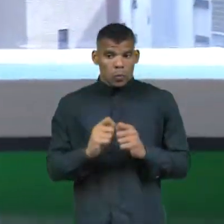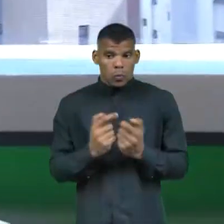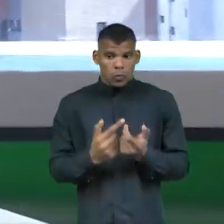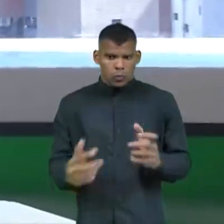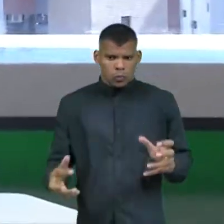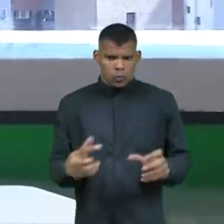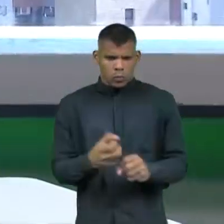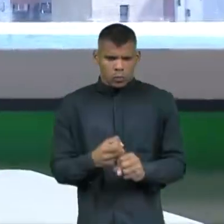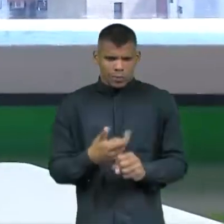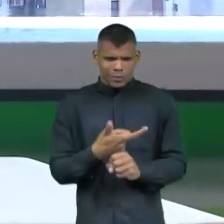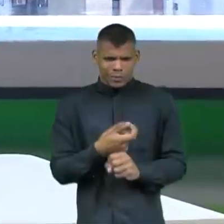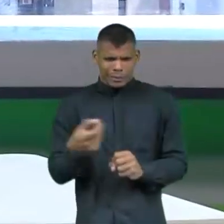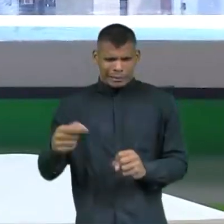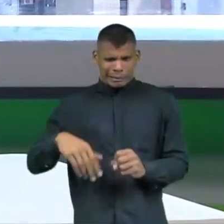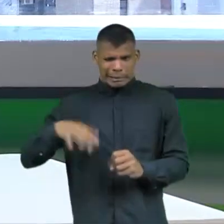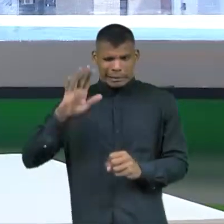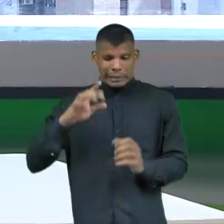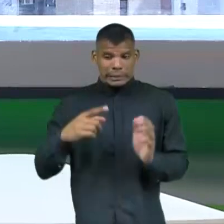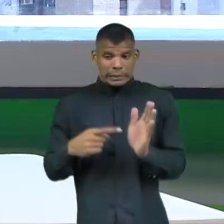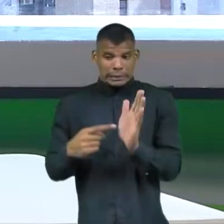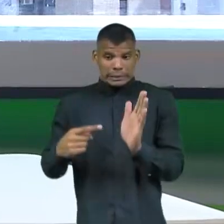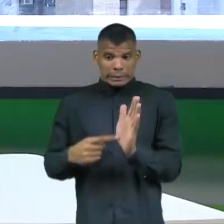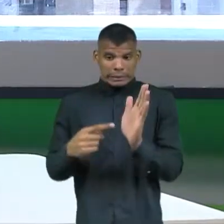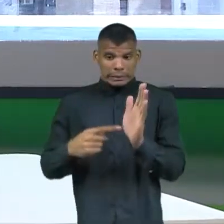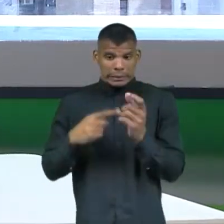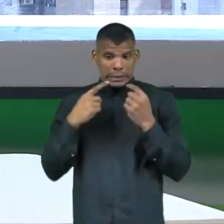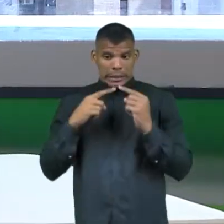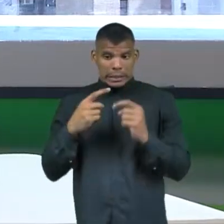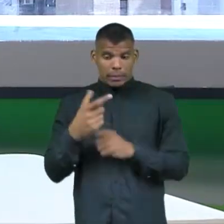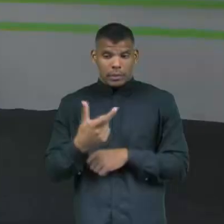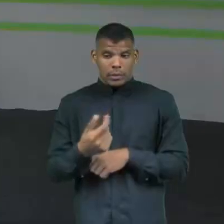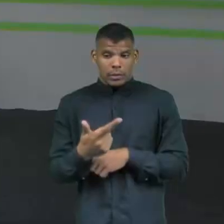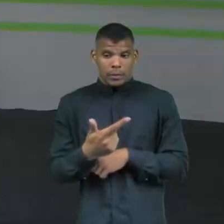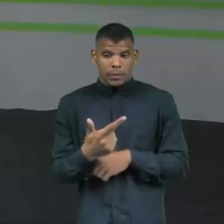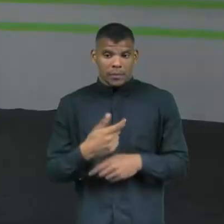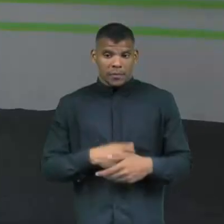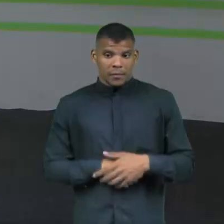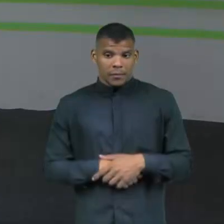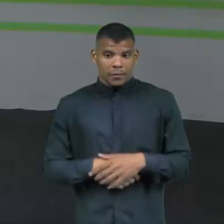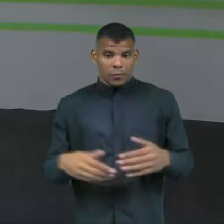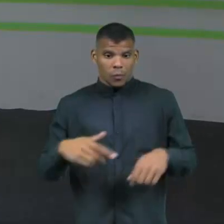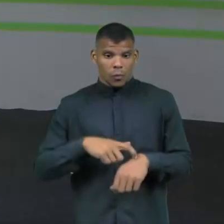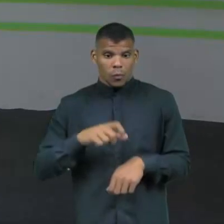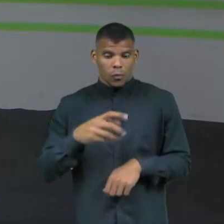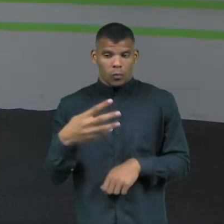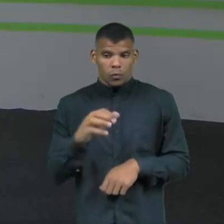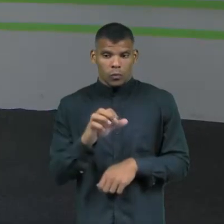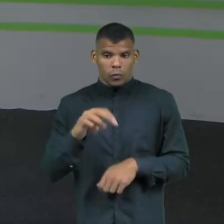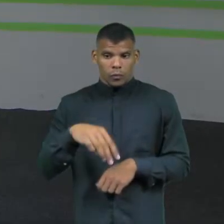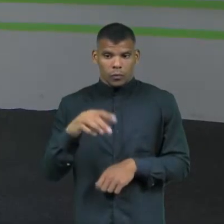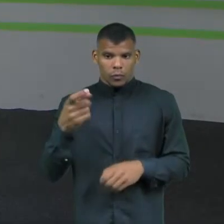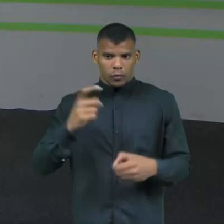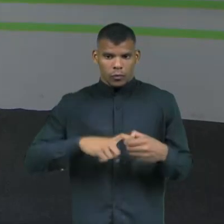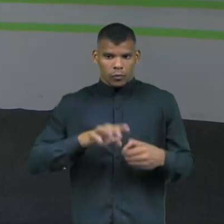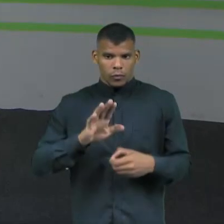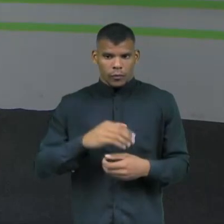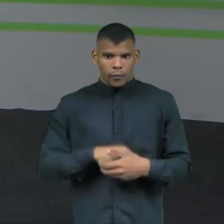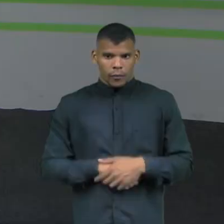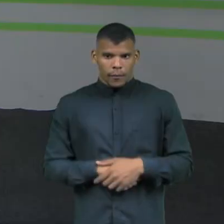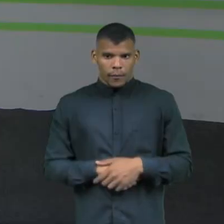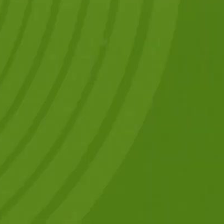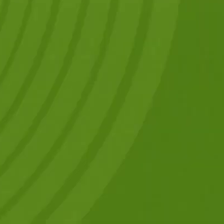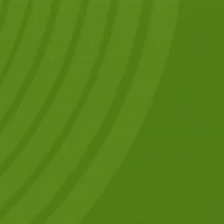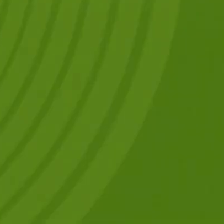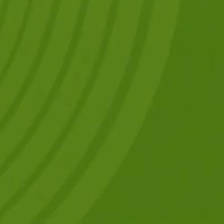Legislativa recebe mais de 200 manifestações em 2022. Agora, 8 horas e 49 minutos. O primeiro expediente volta